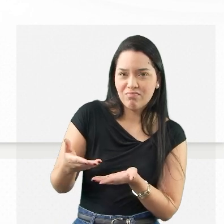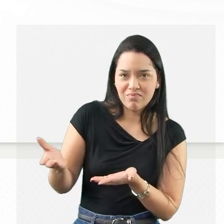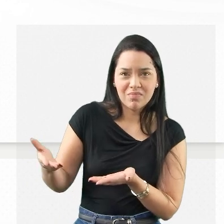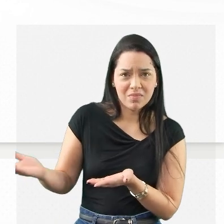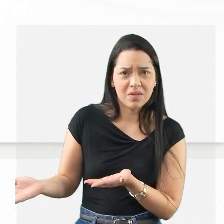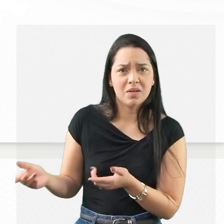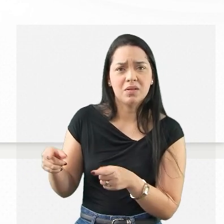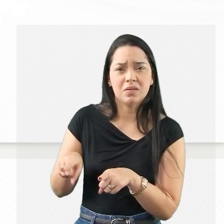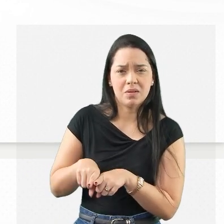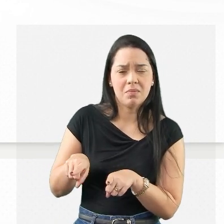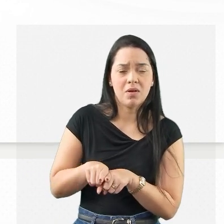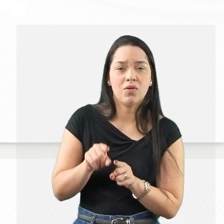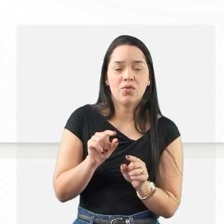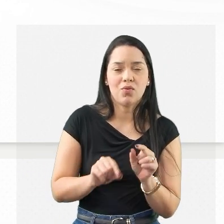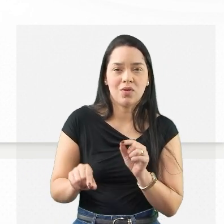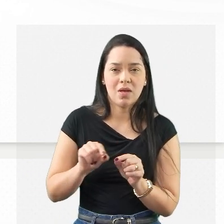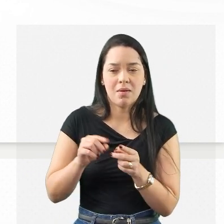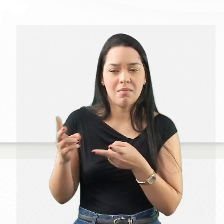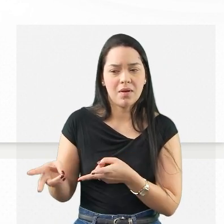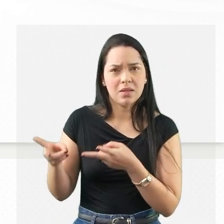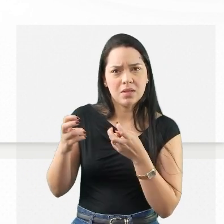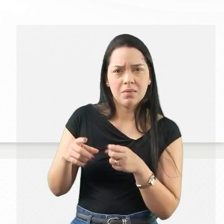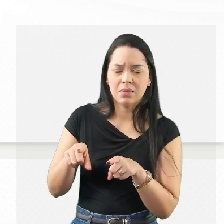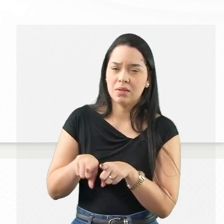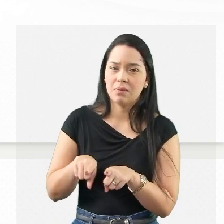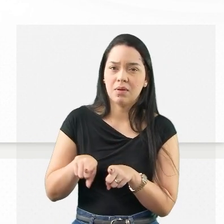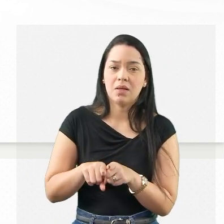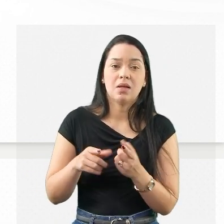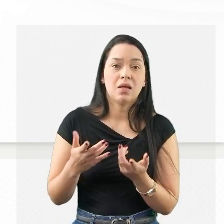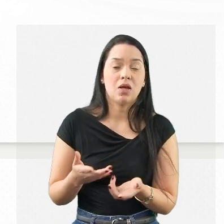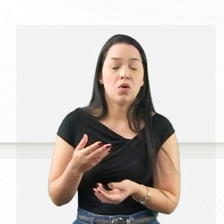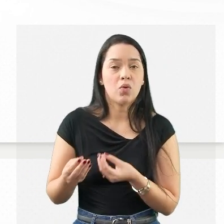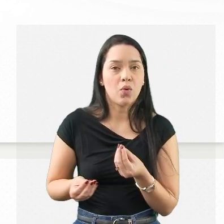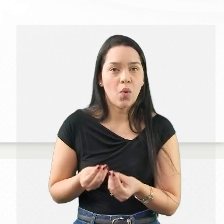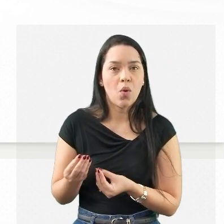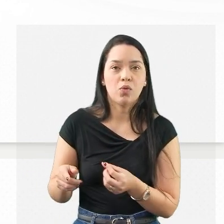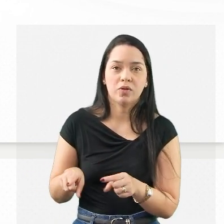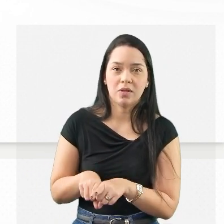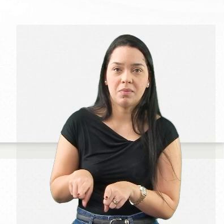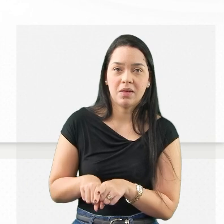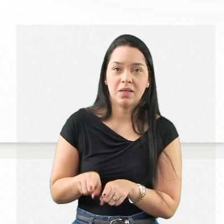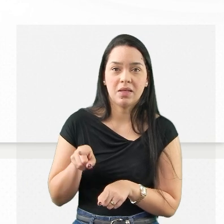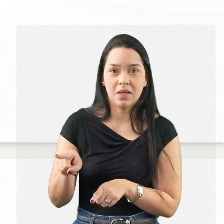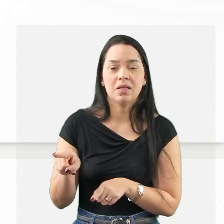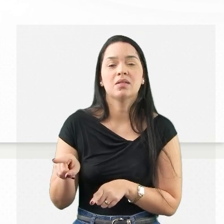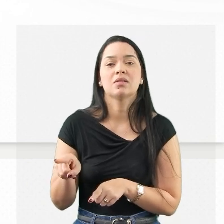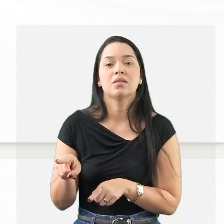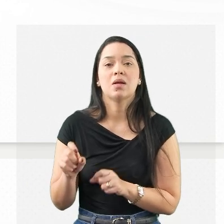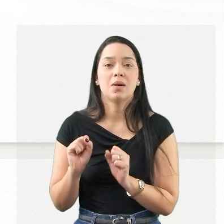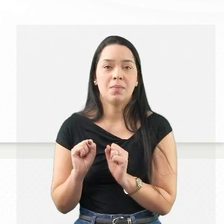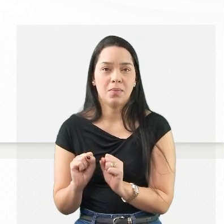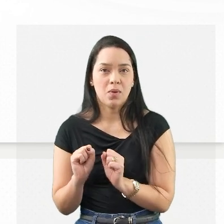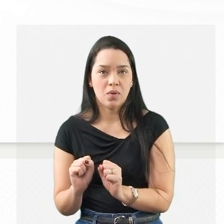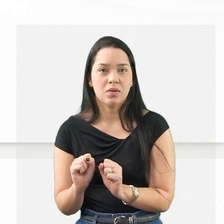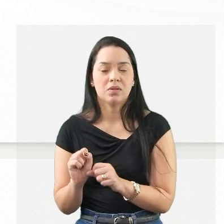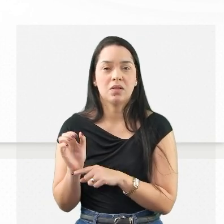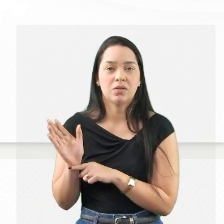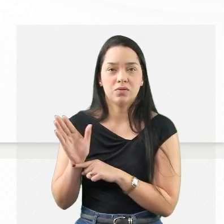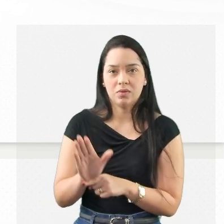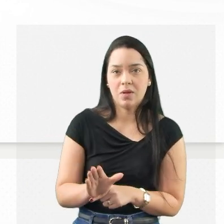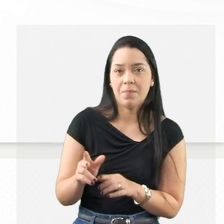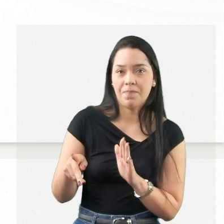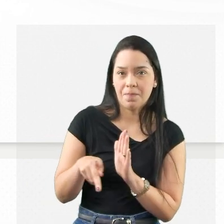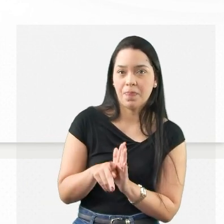em forma de folhetos, a gente percebe também como maneira de fazer com que esse cordel, a literatura que é expressada